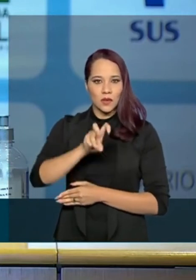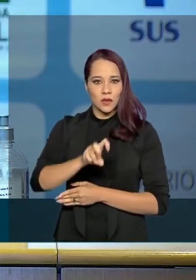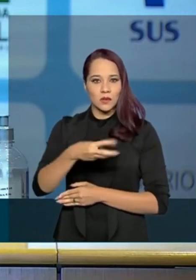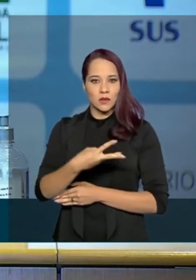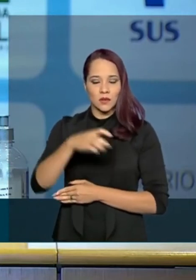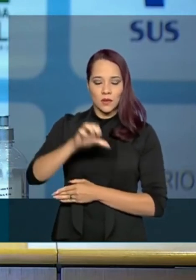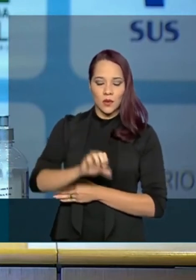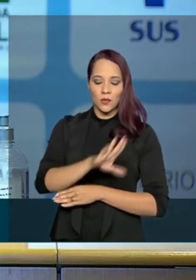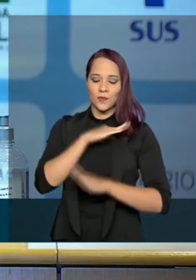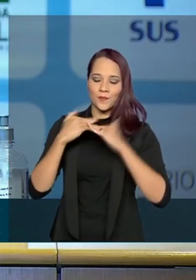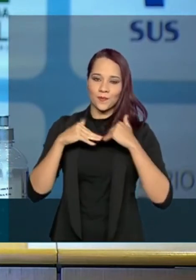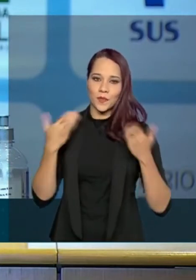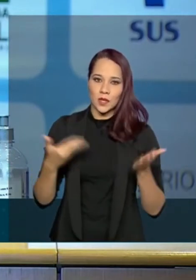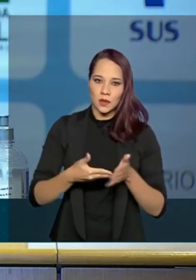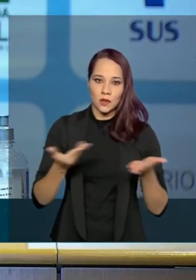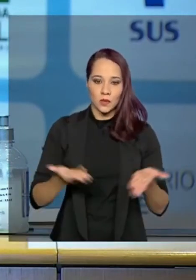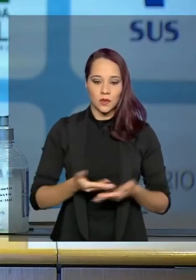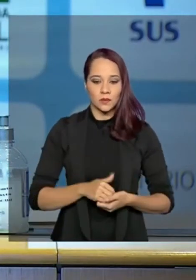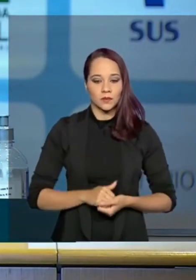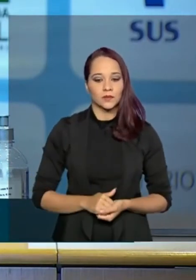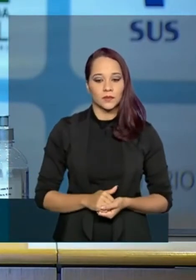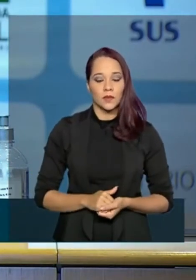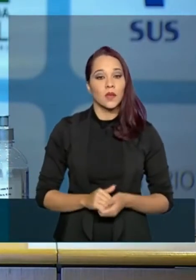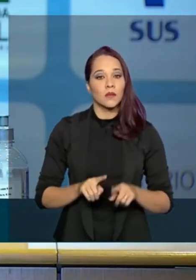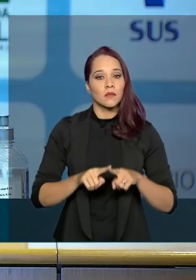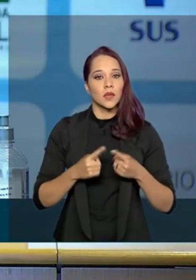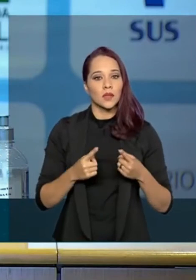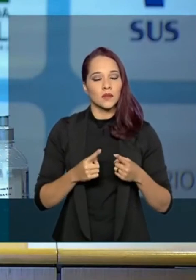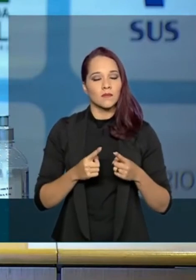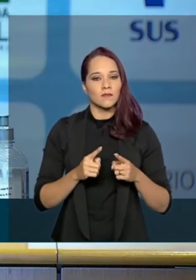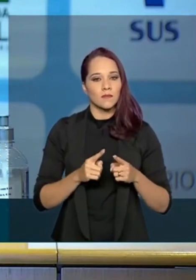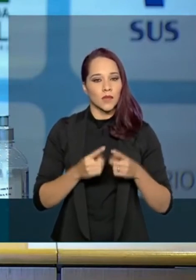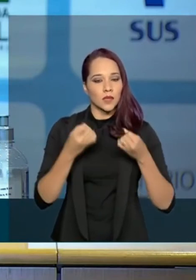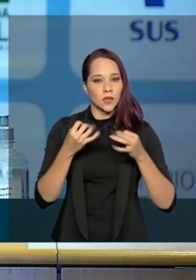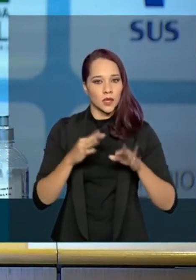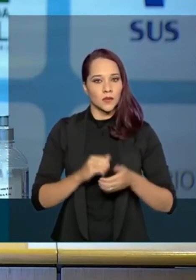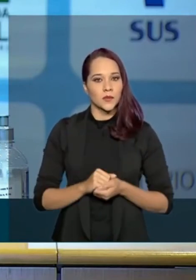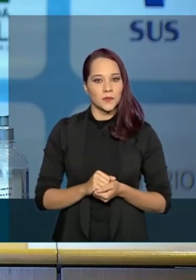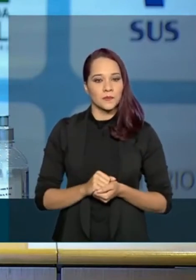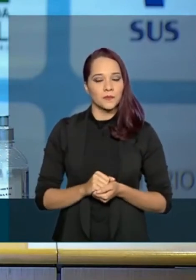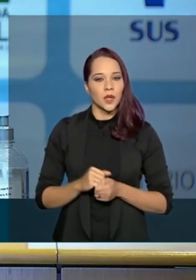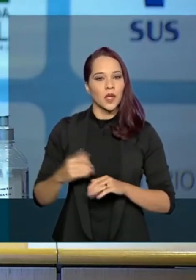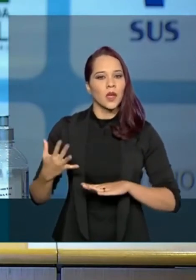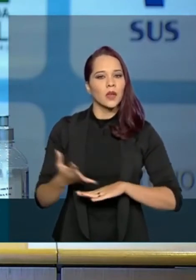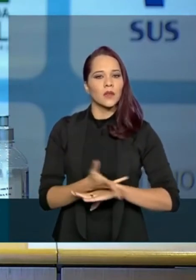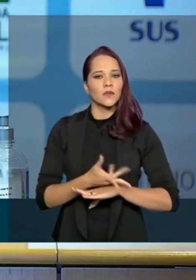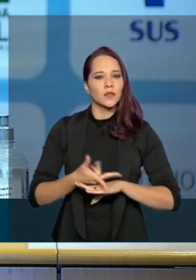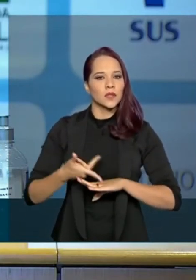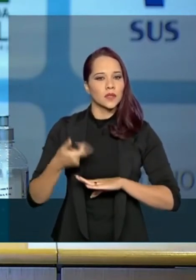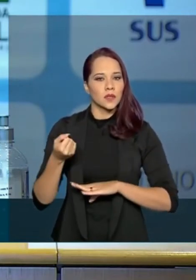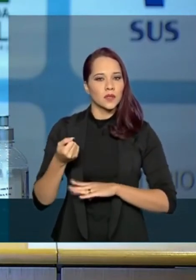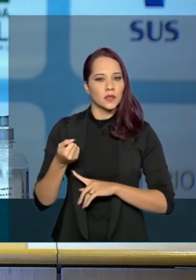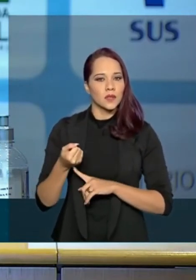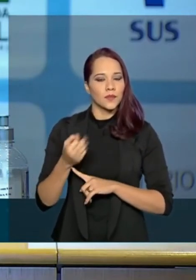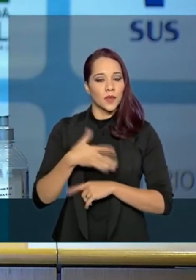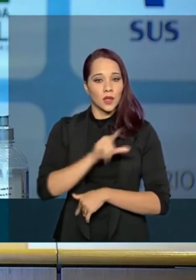128.539 óbitos até o momento. Mas destacamos que a eficiência